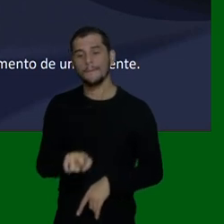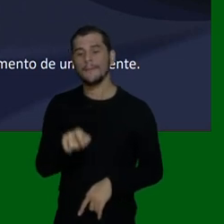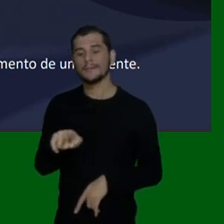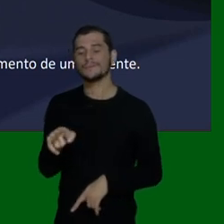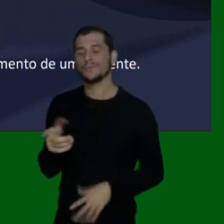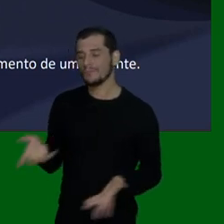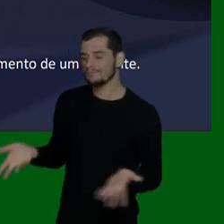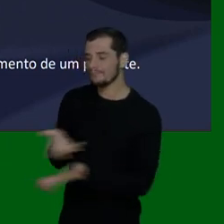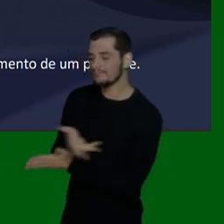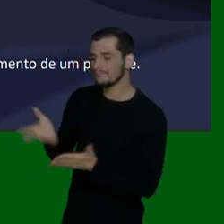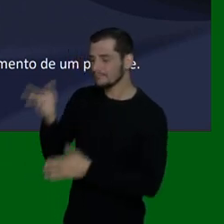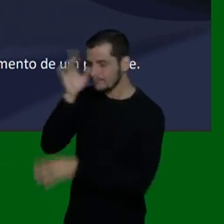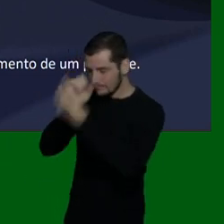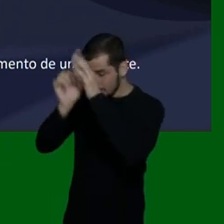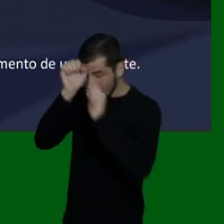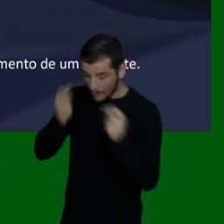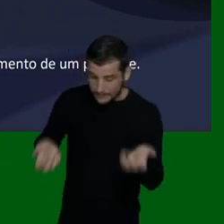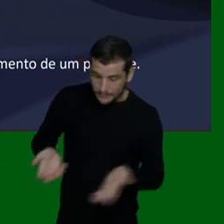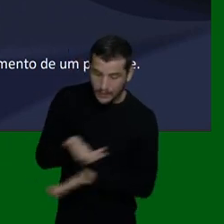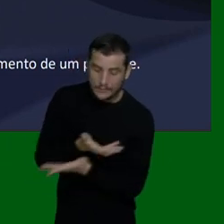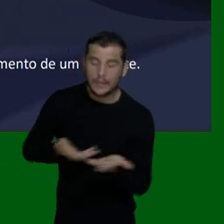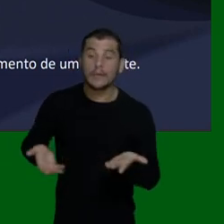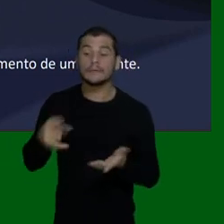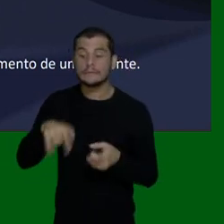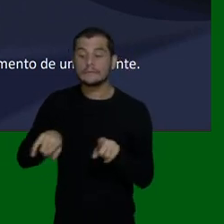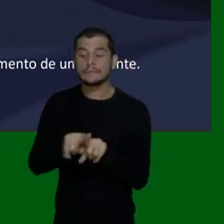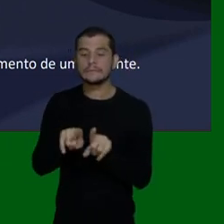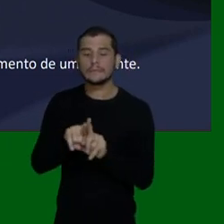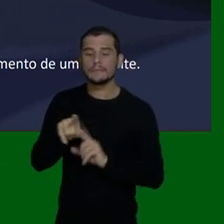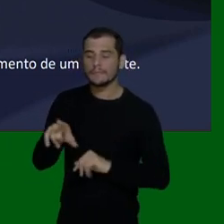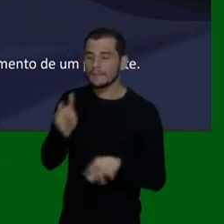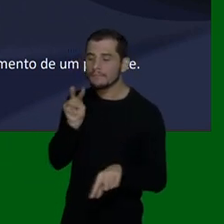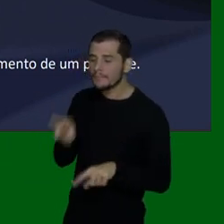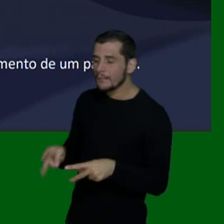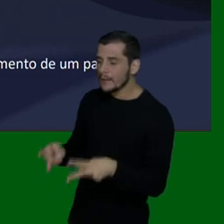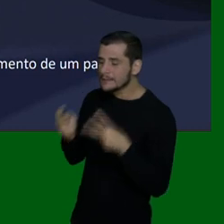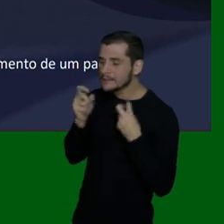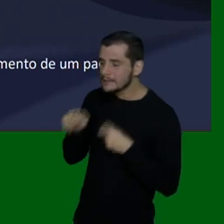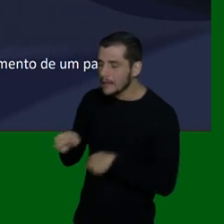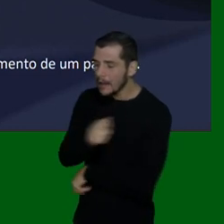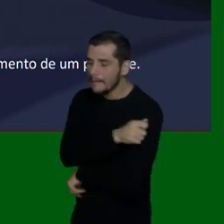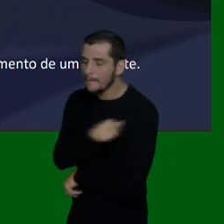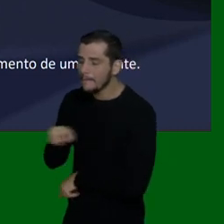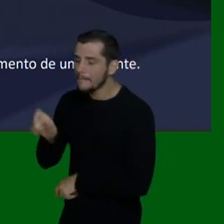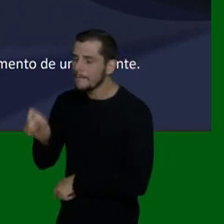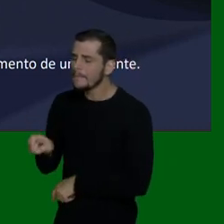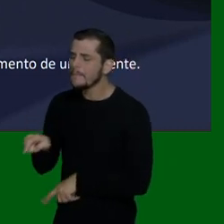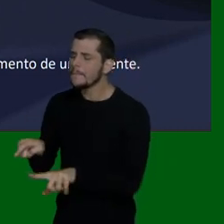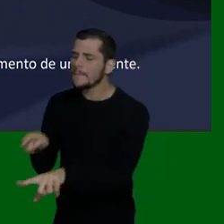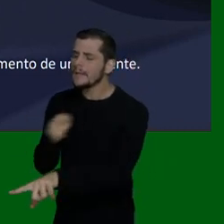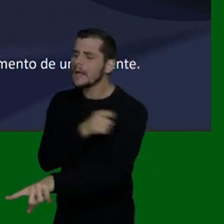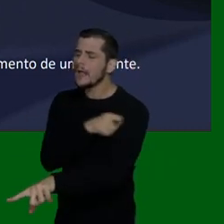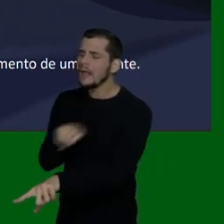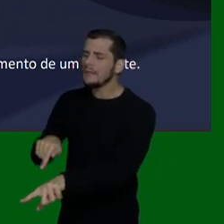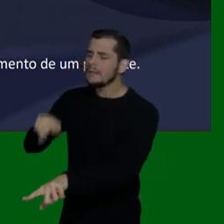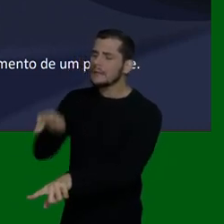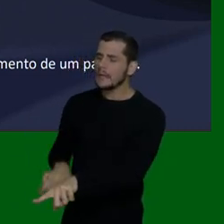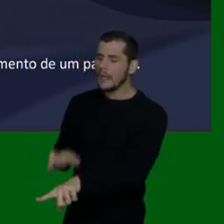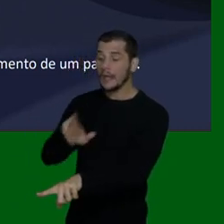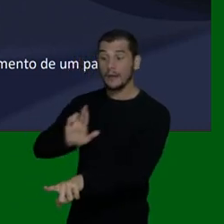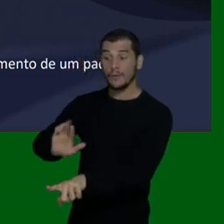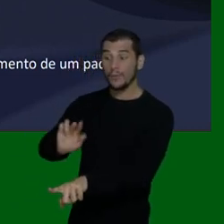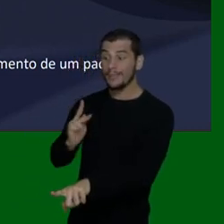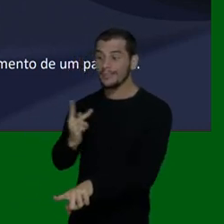aprendizagem Mas quem ele é não a dificuldade mas a